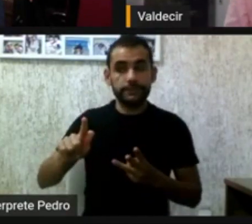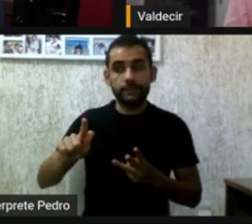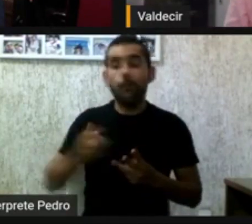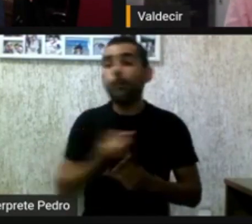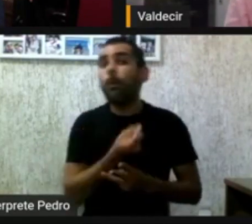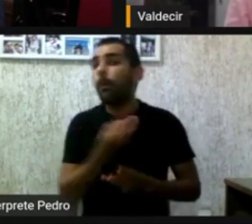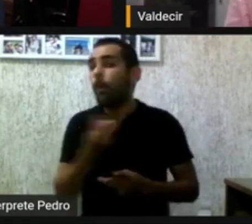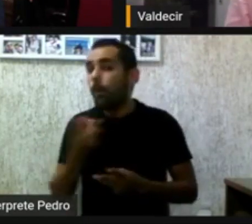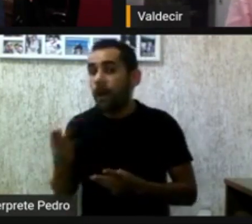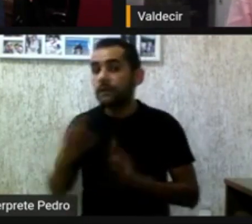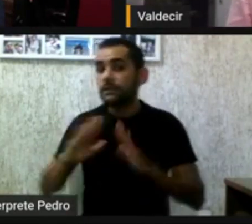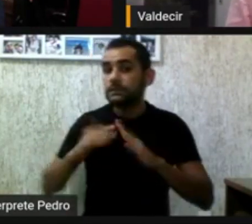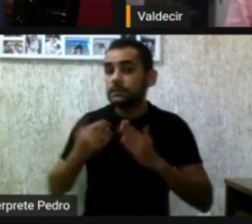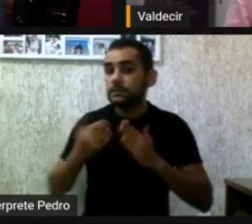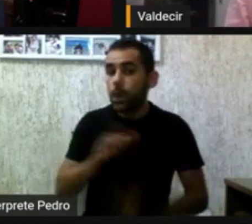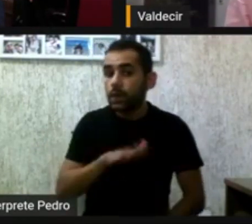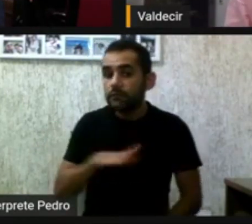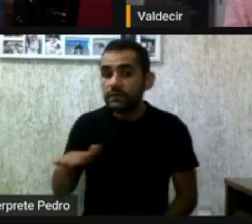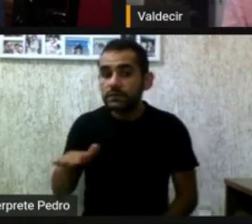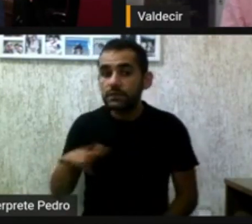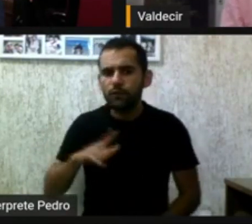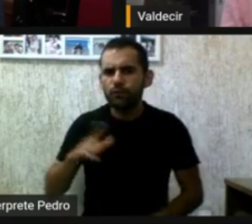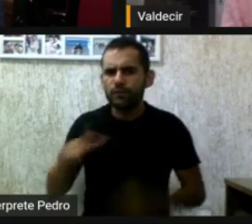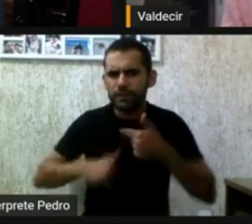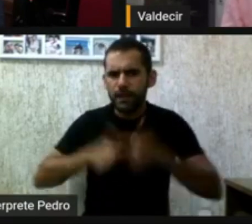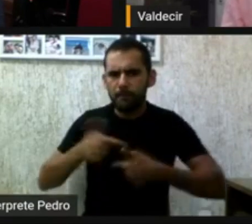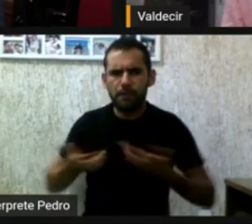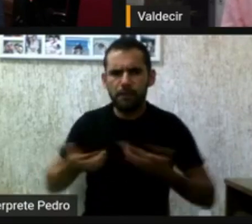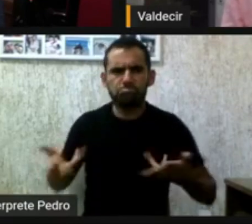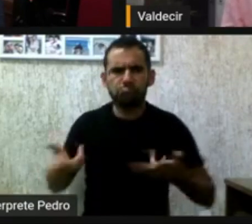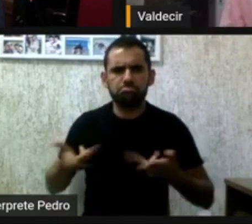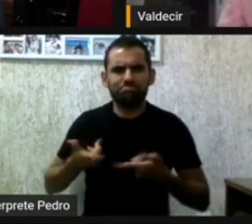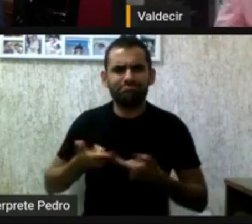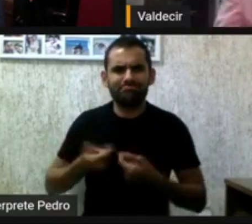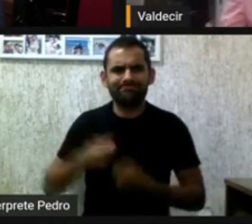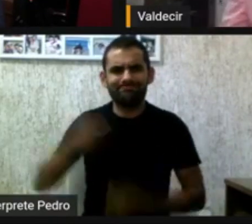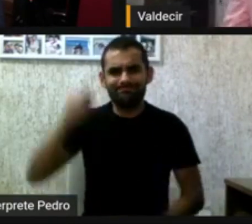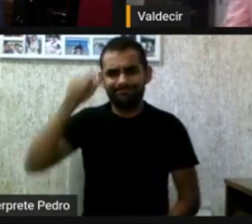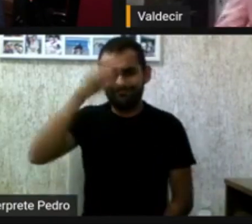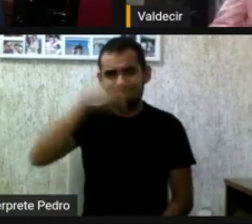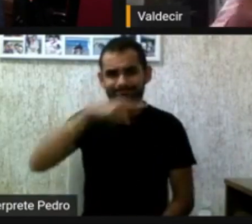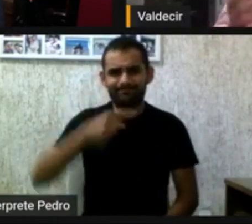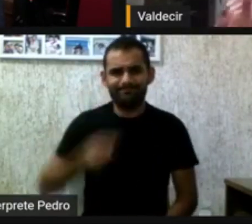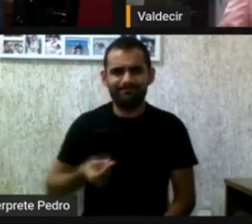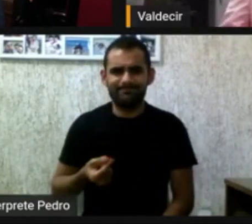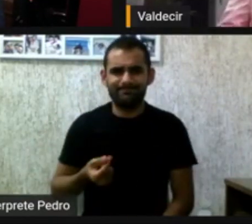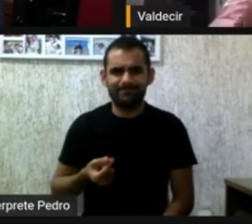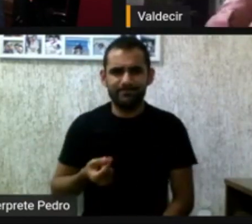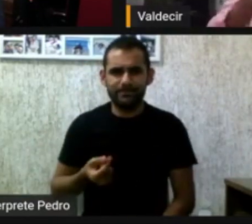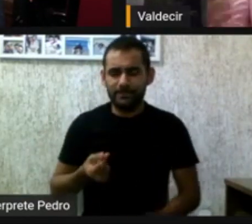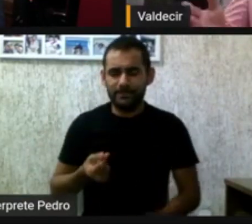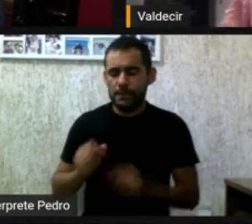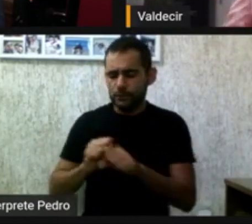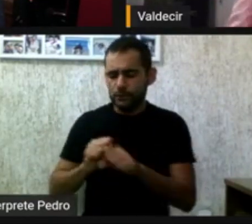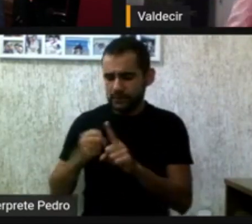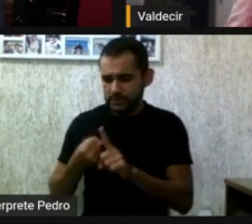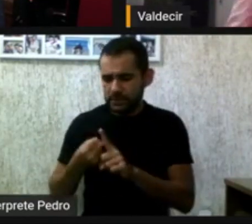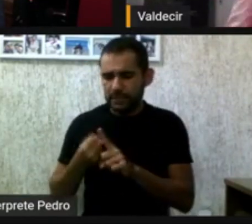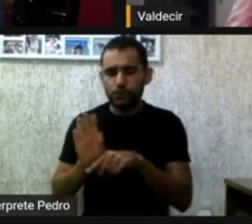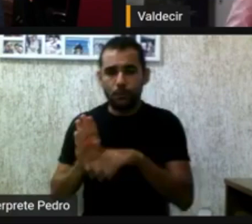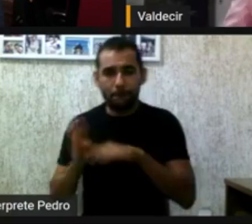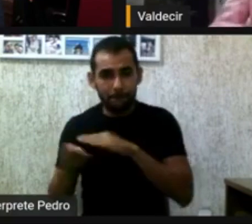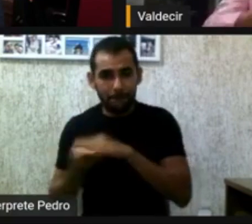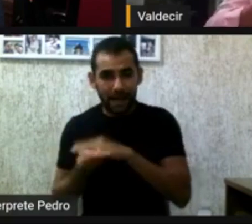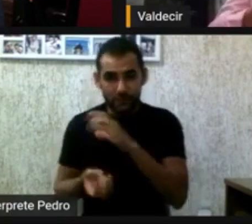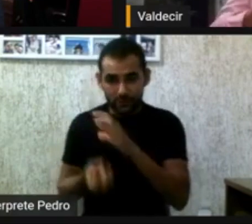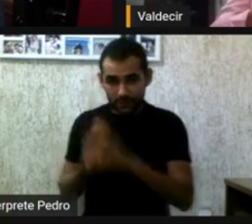Rei que fazem um trabalho belíssimo e passam por dificuldades? Foi a sociedade, o bairro, que criou aquelas